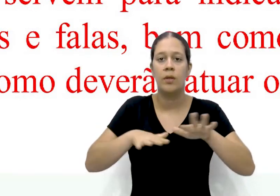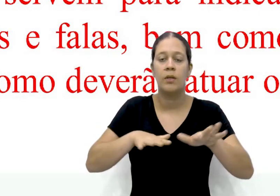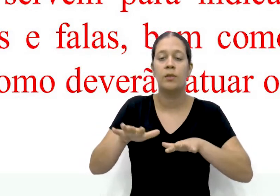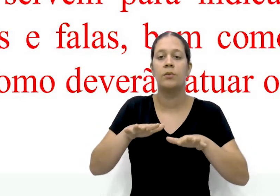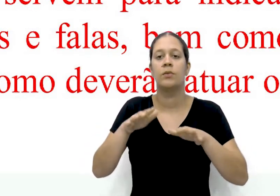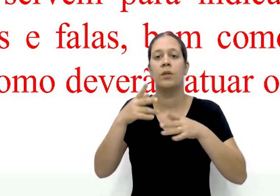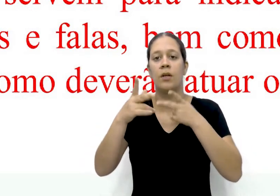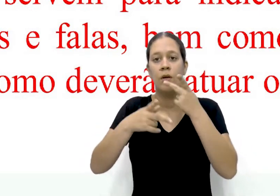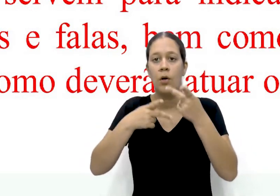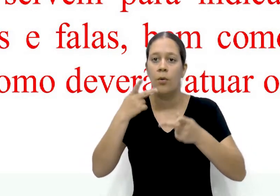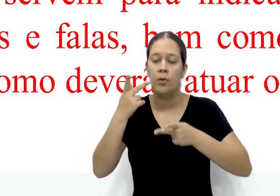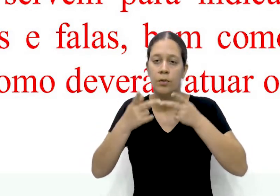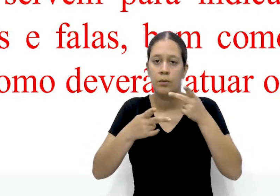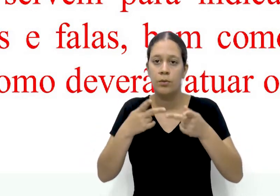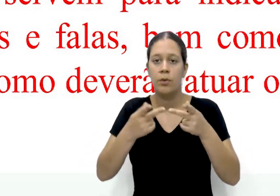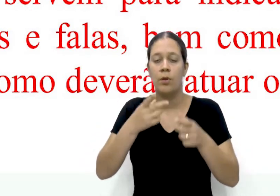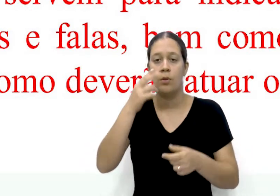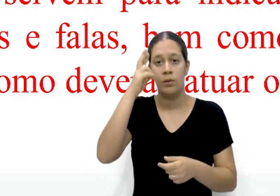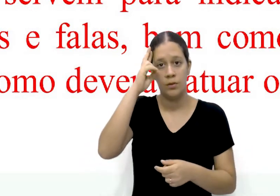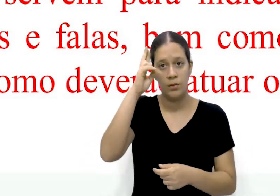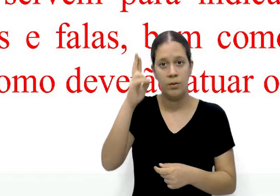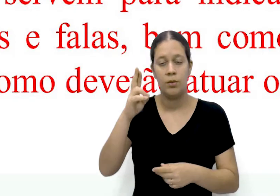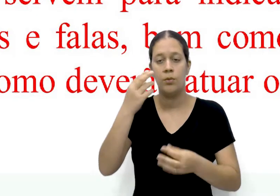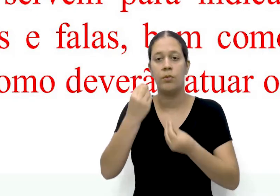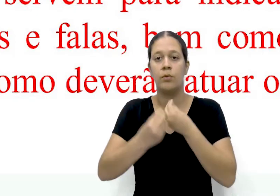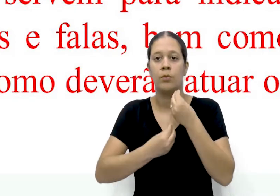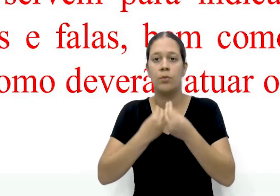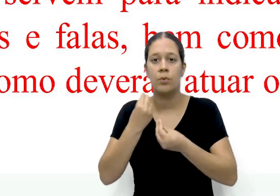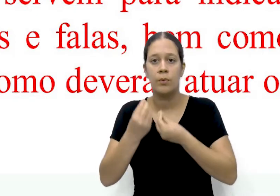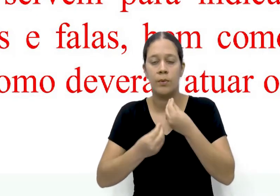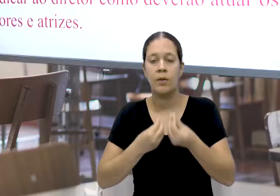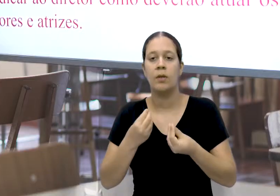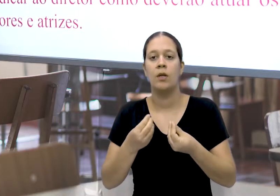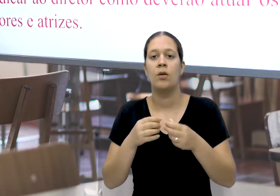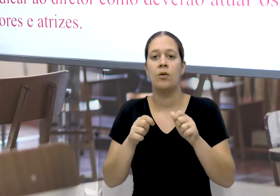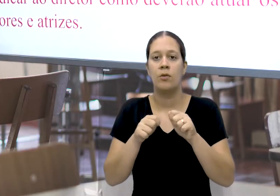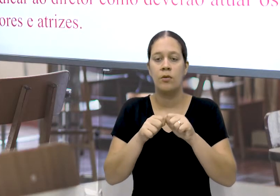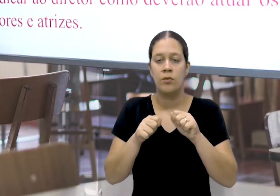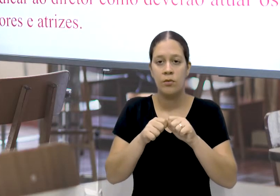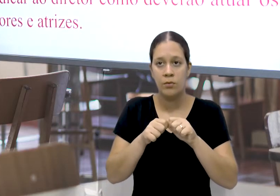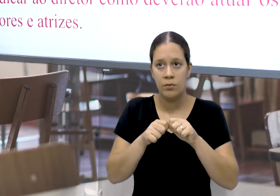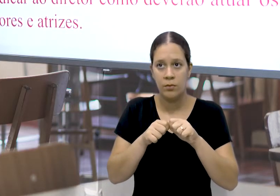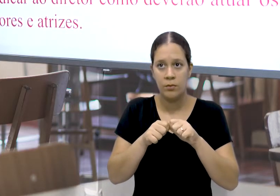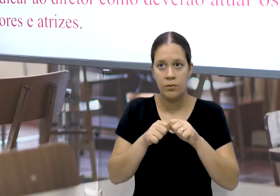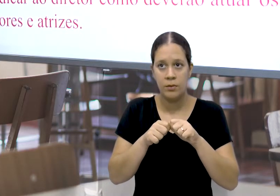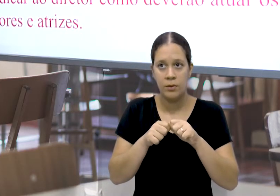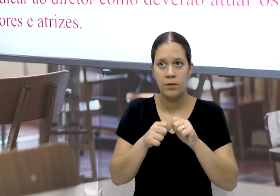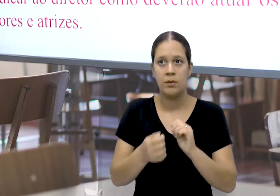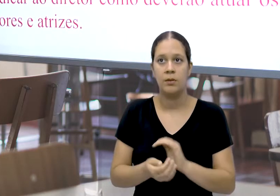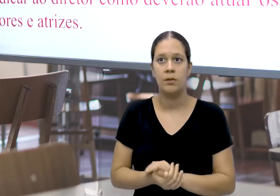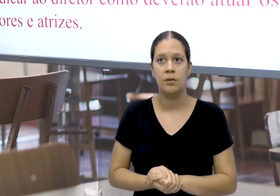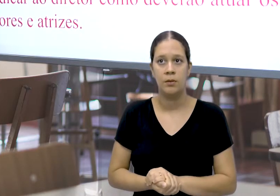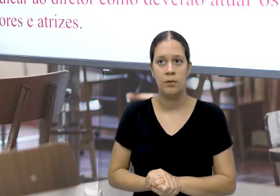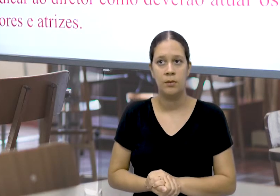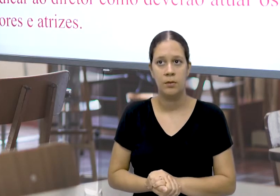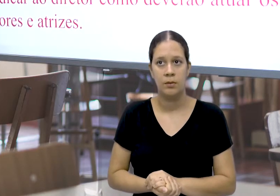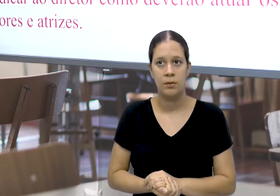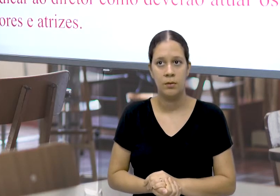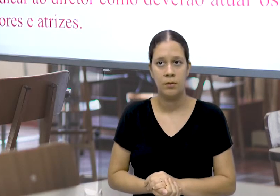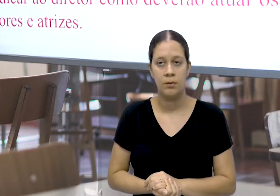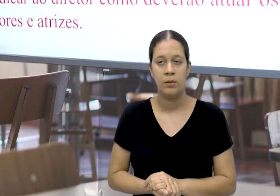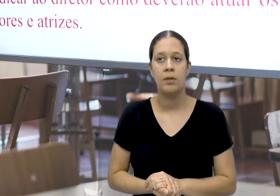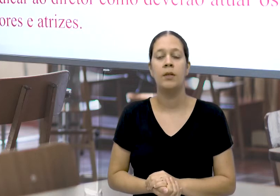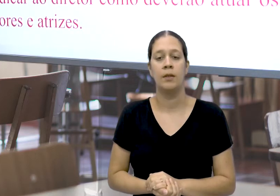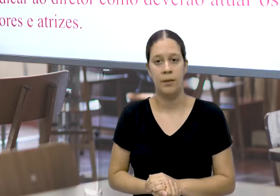os atores e as atrizes deverão atuar, como eles deverão se comportar. O diretor é aquela pessoa que não vai estar